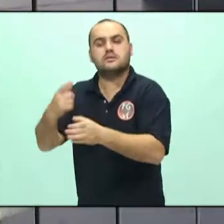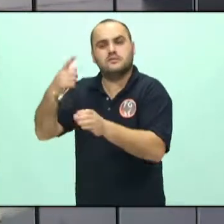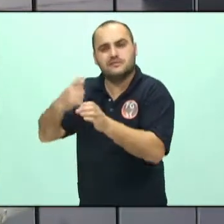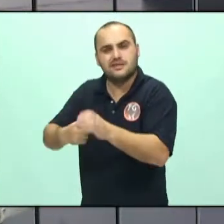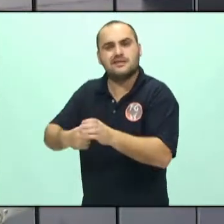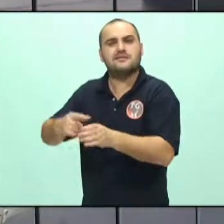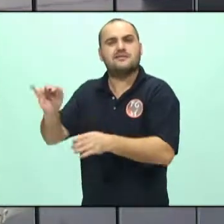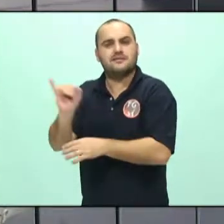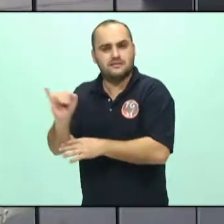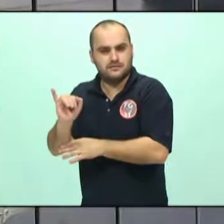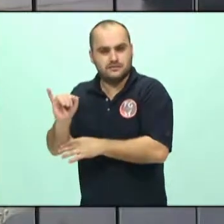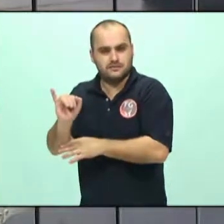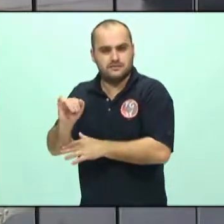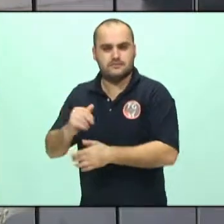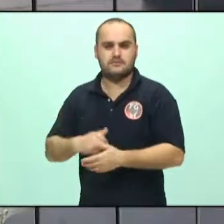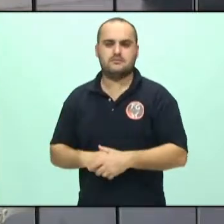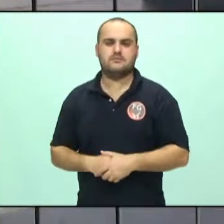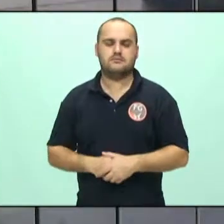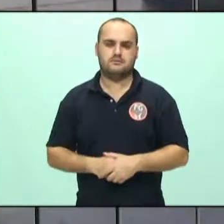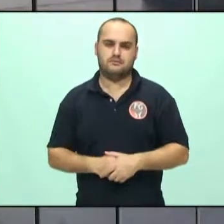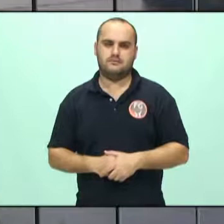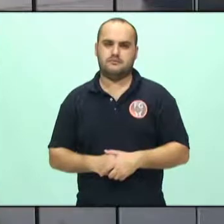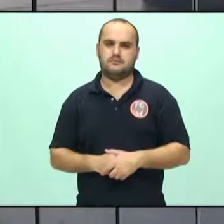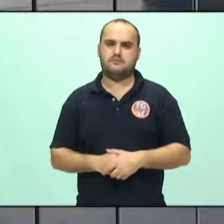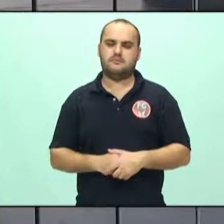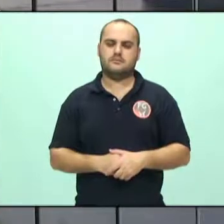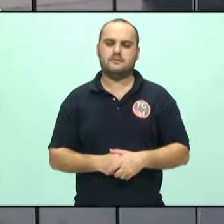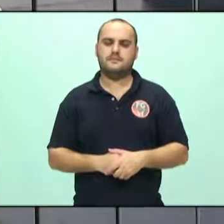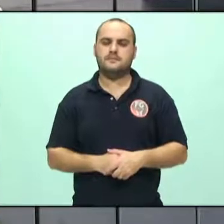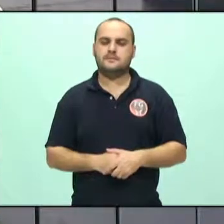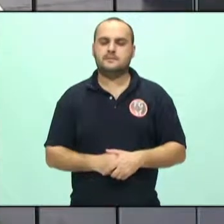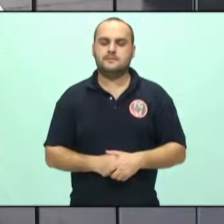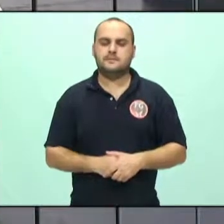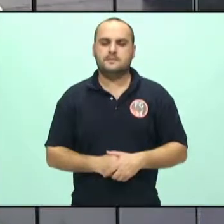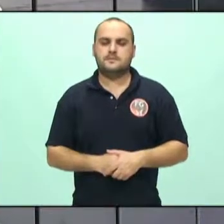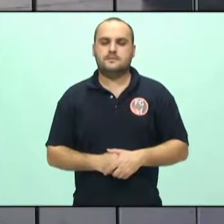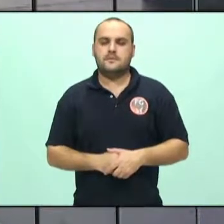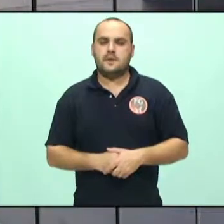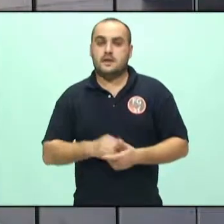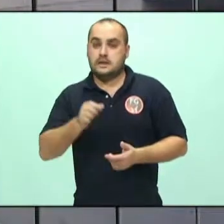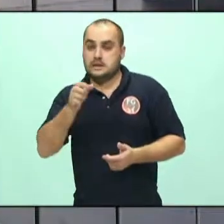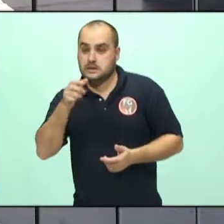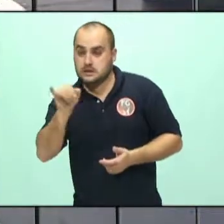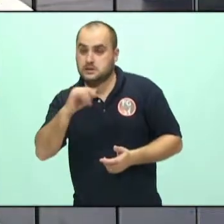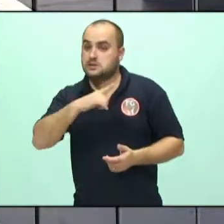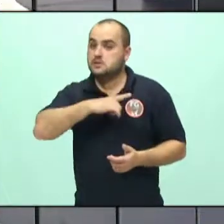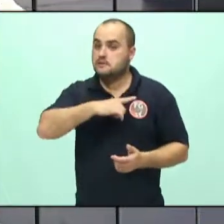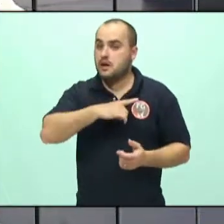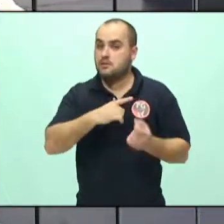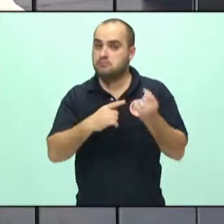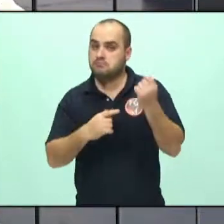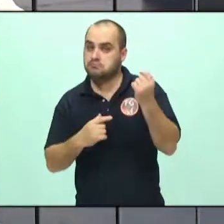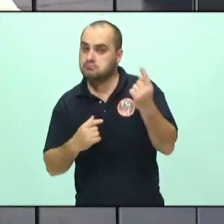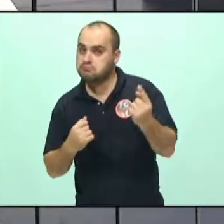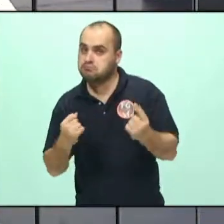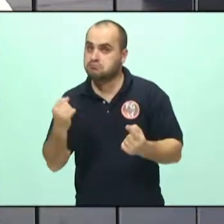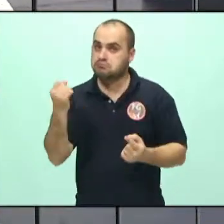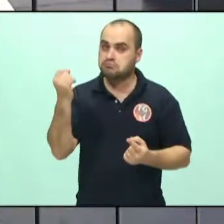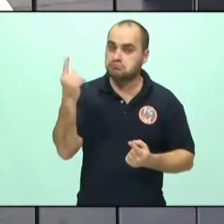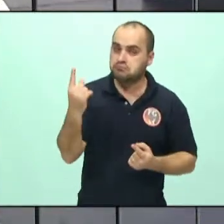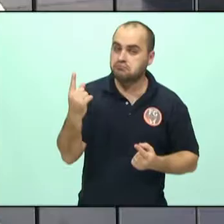de Itajaí, não de poder, né? Então, assim, se houver alguma